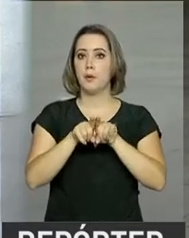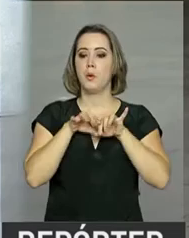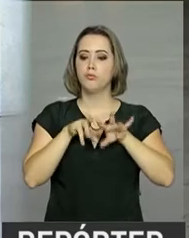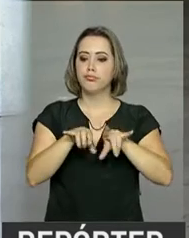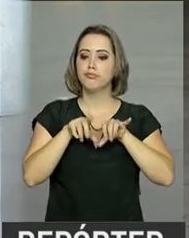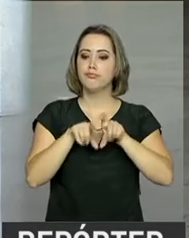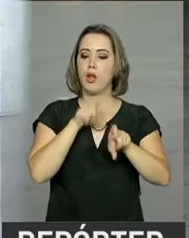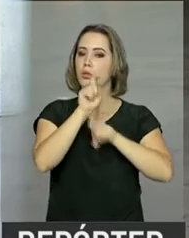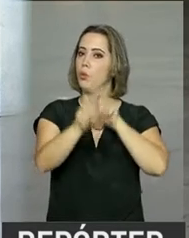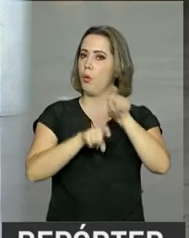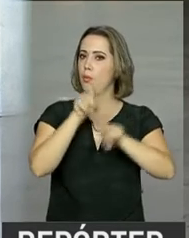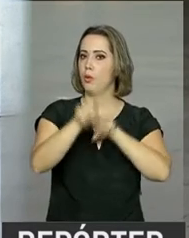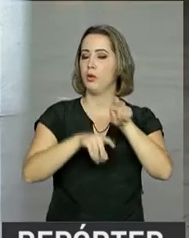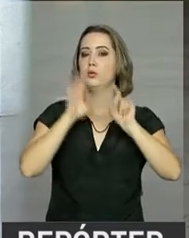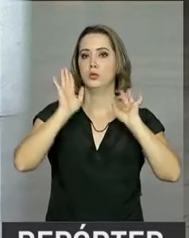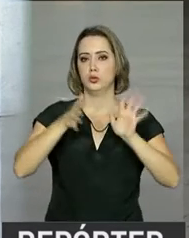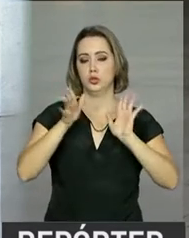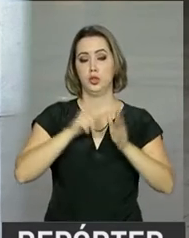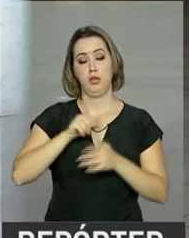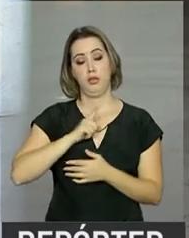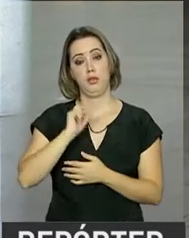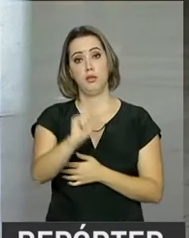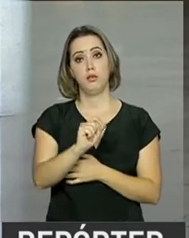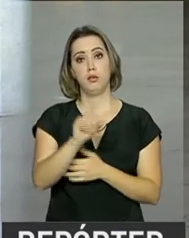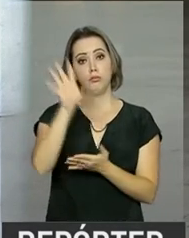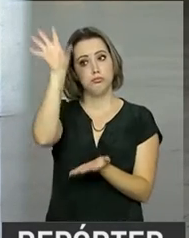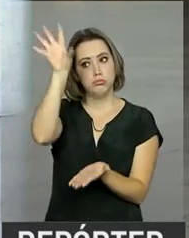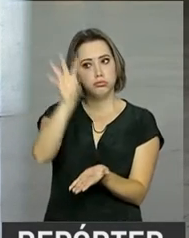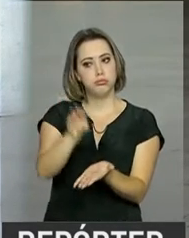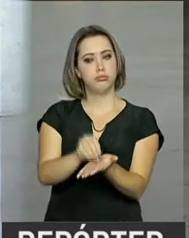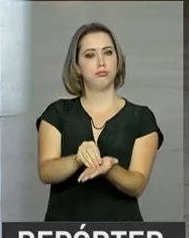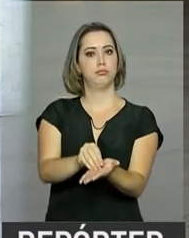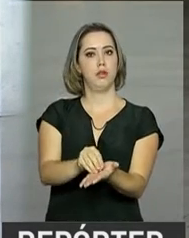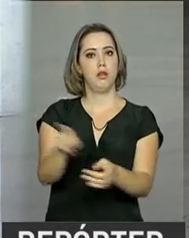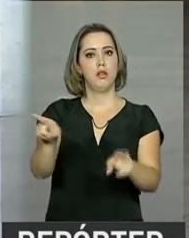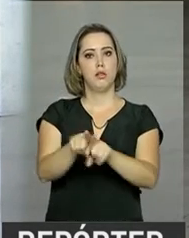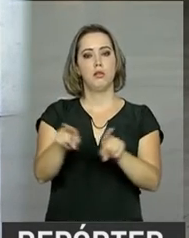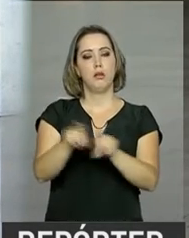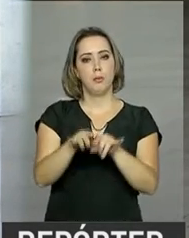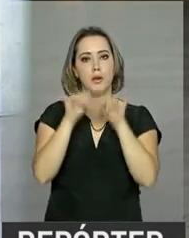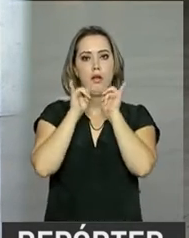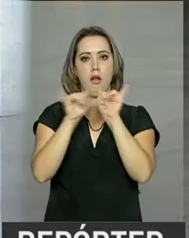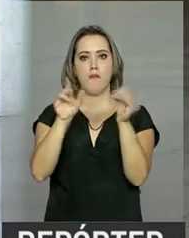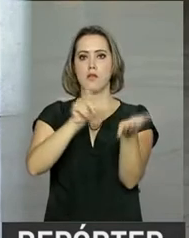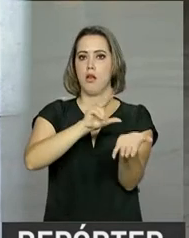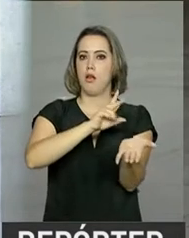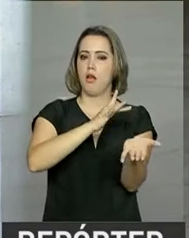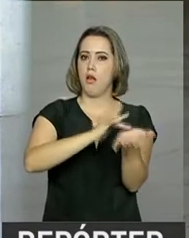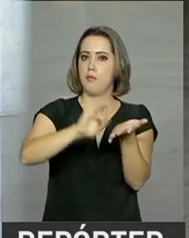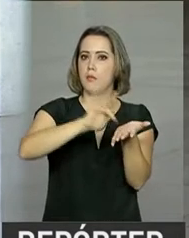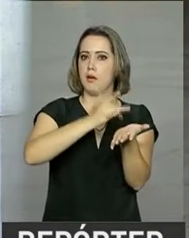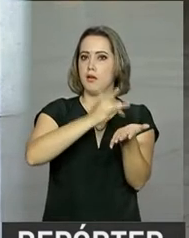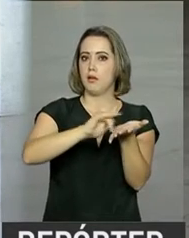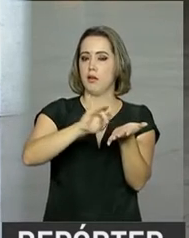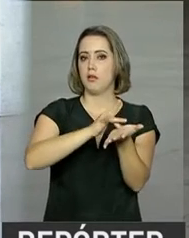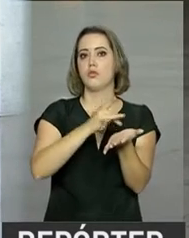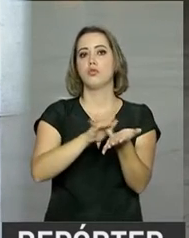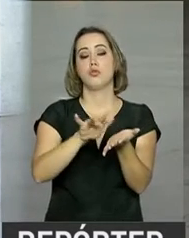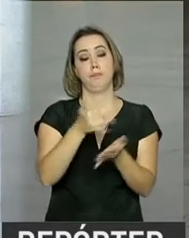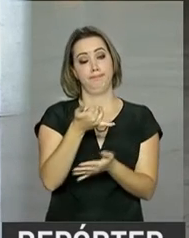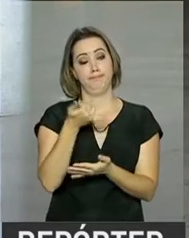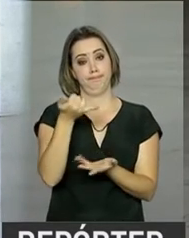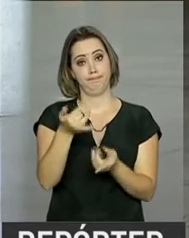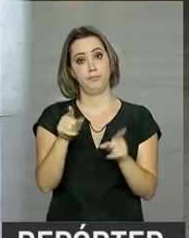computador que já está disponível para download também é possível fazer a declaração pelo aplicativo disponível para tablets e